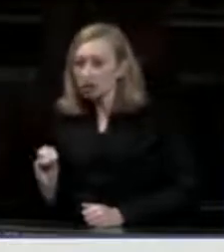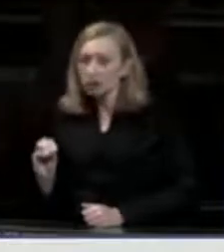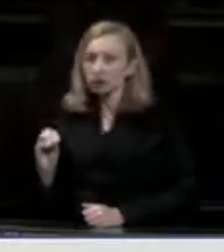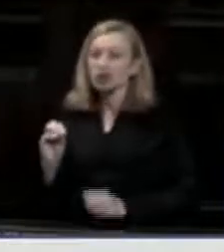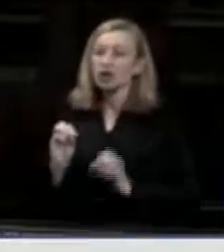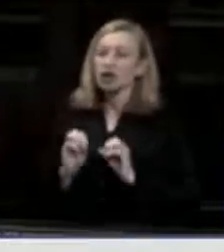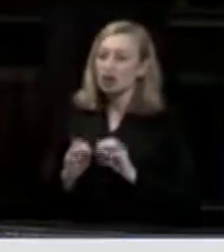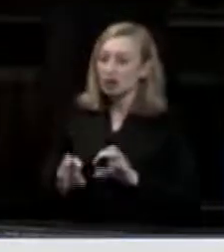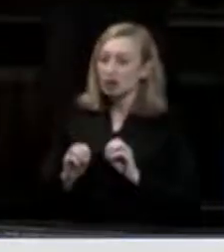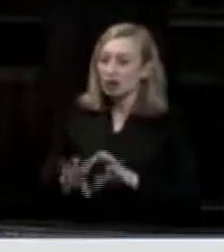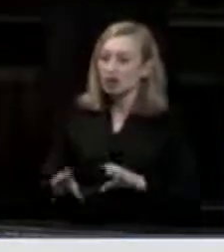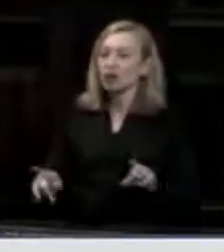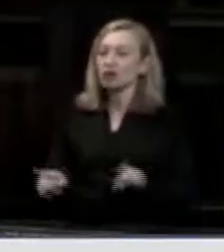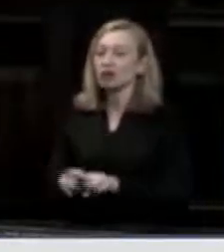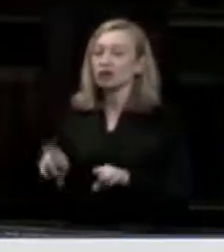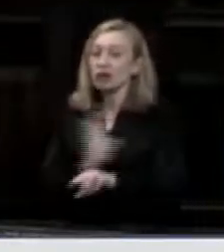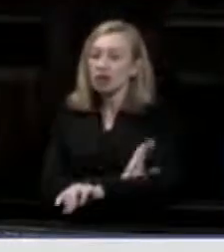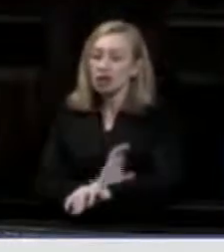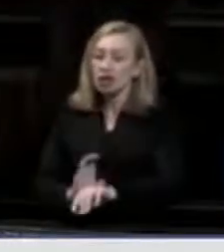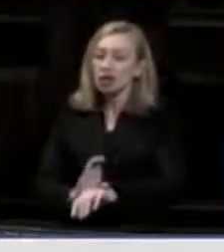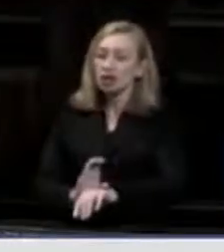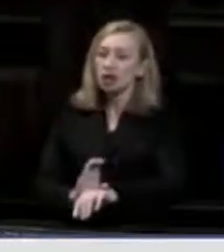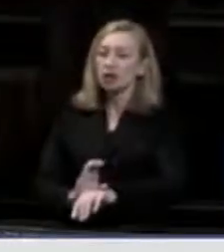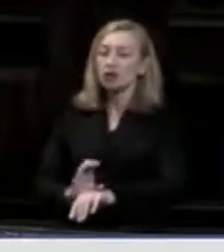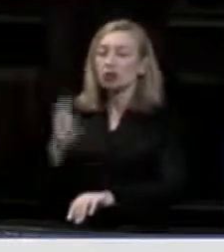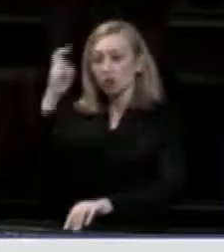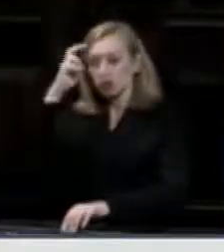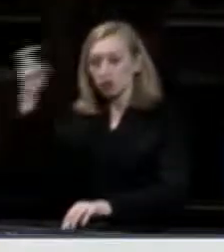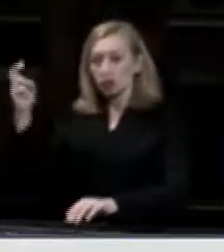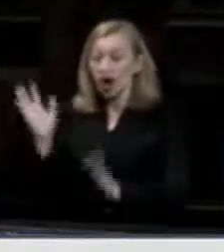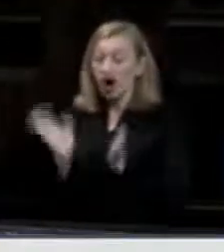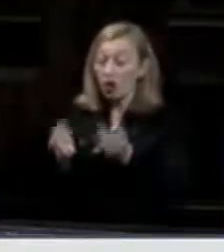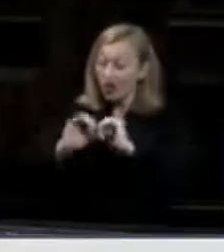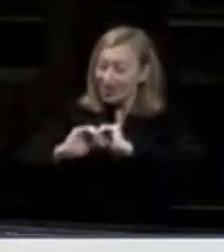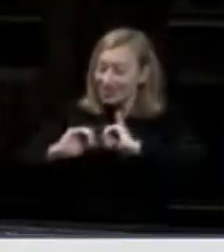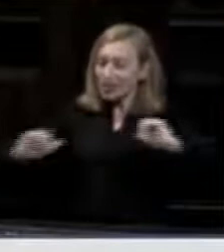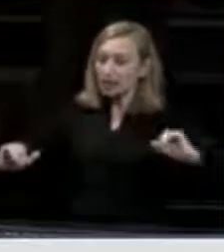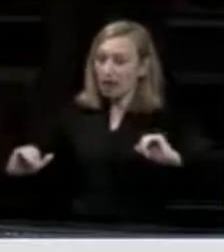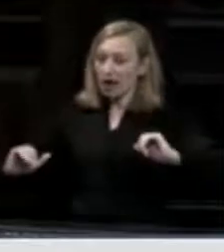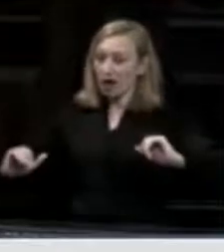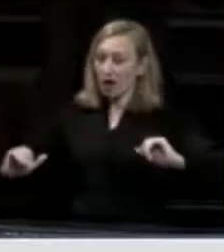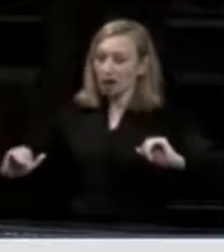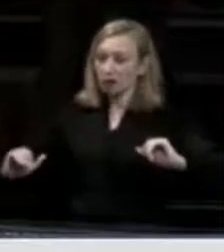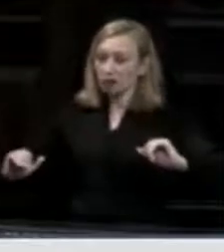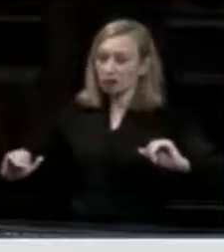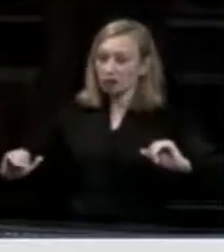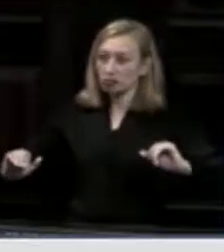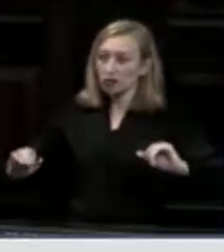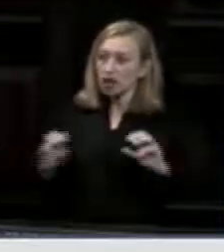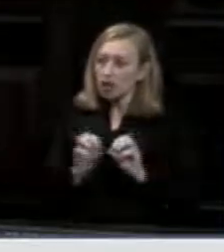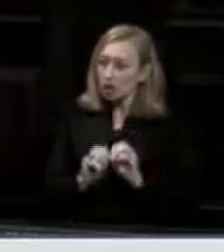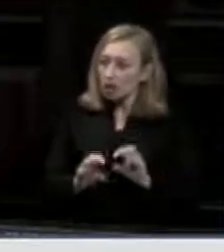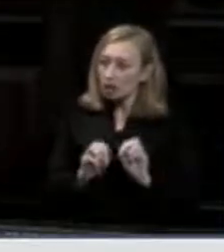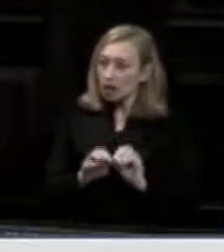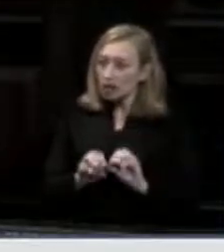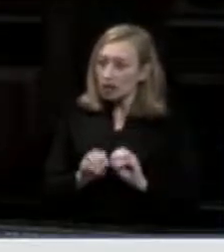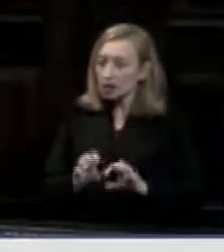Separaram a cultura da educação e a cultura passou a ter um